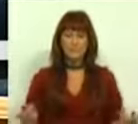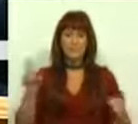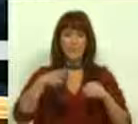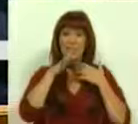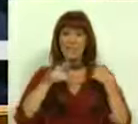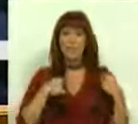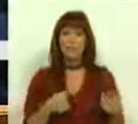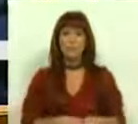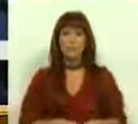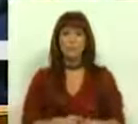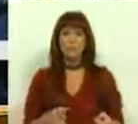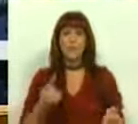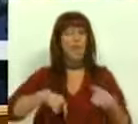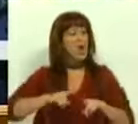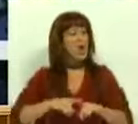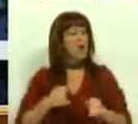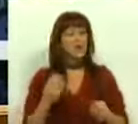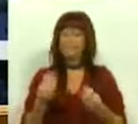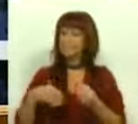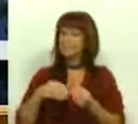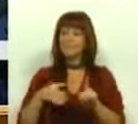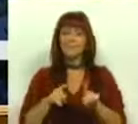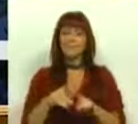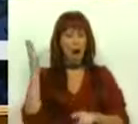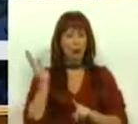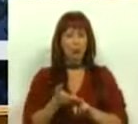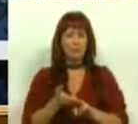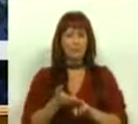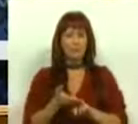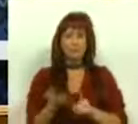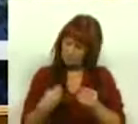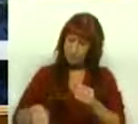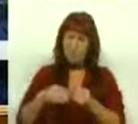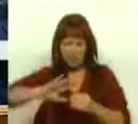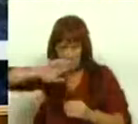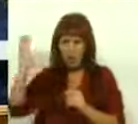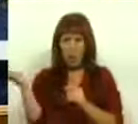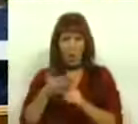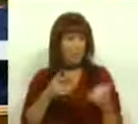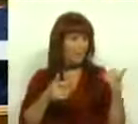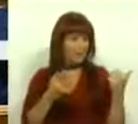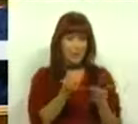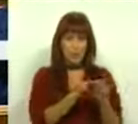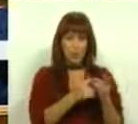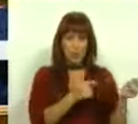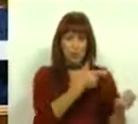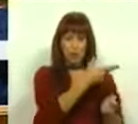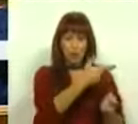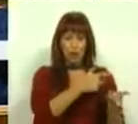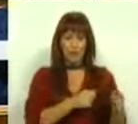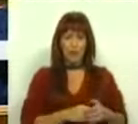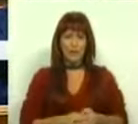Dirão ainda e seguramente que nós acrescentamos austeridade à austeridade que eles negociaram com a